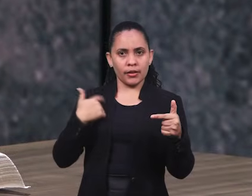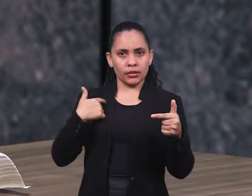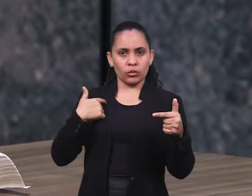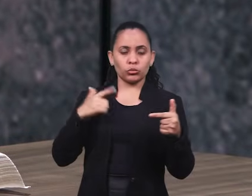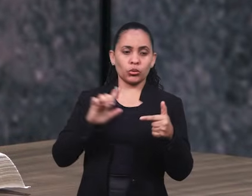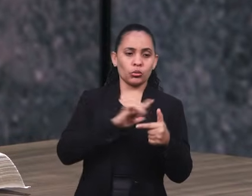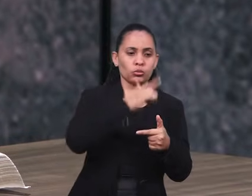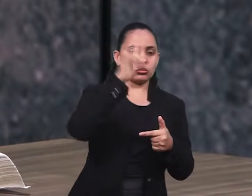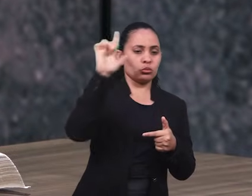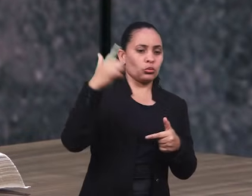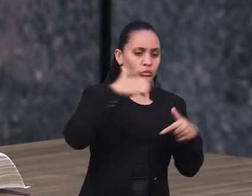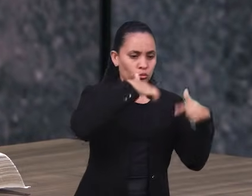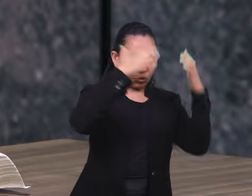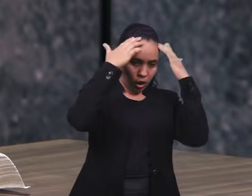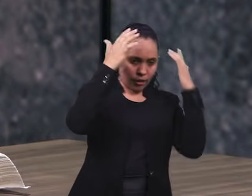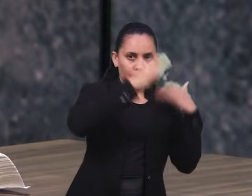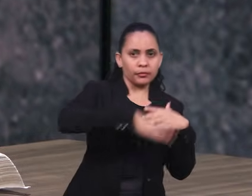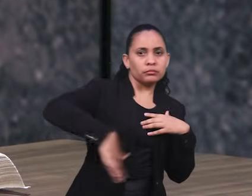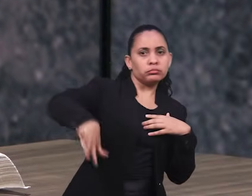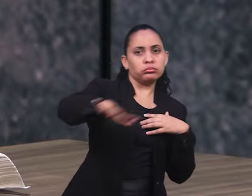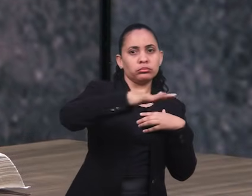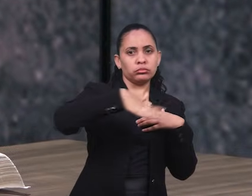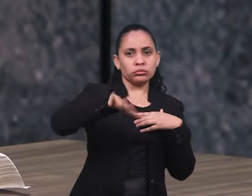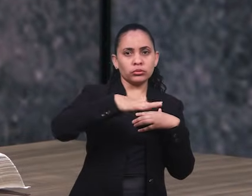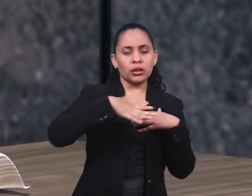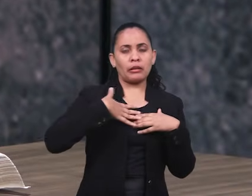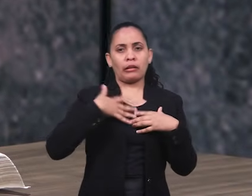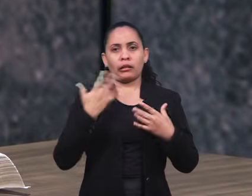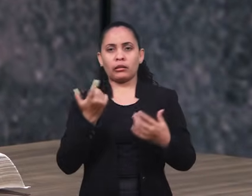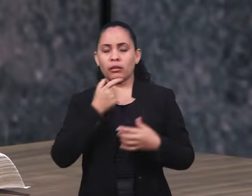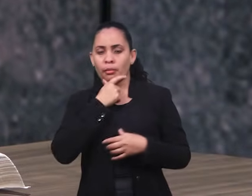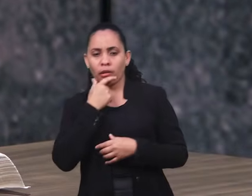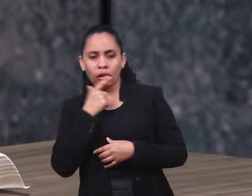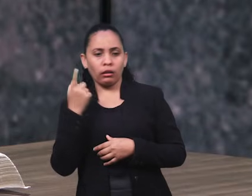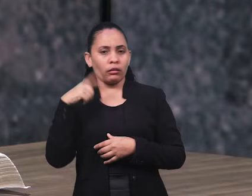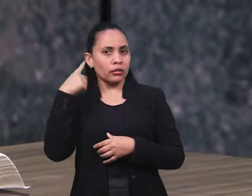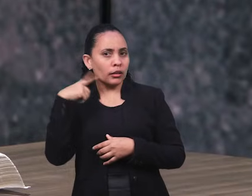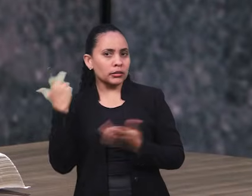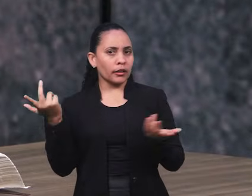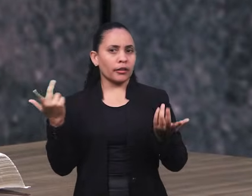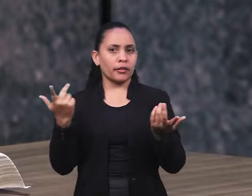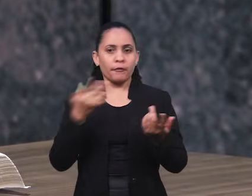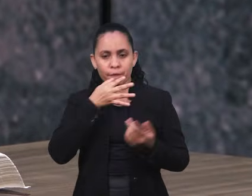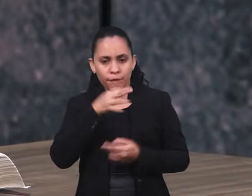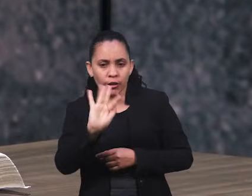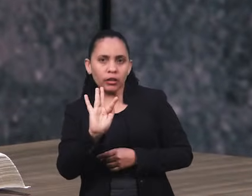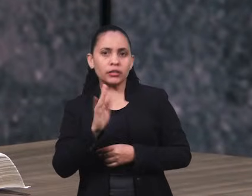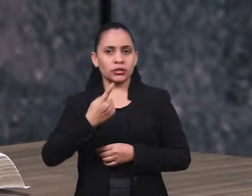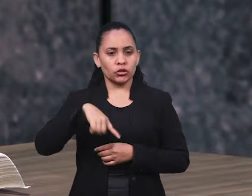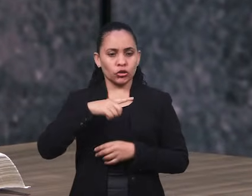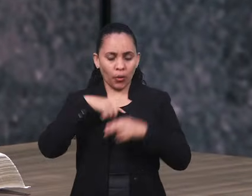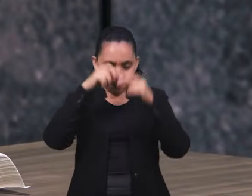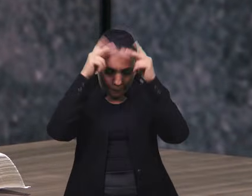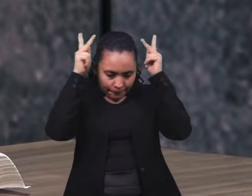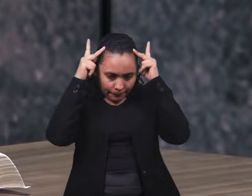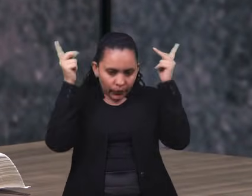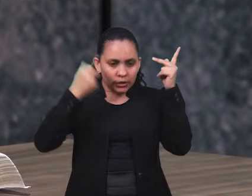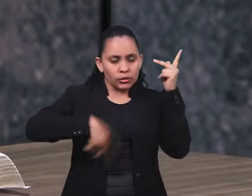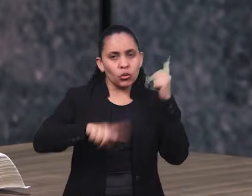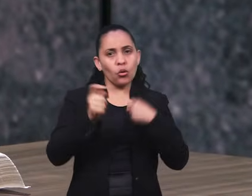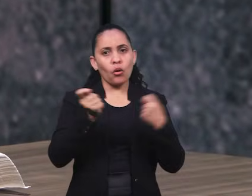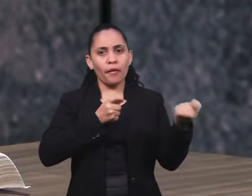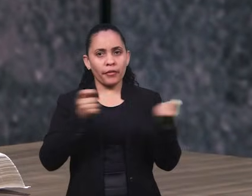mais limitado do que os reis das monarquias absolutistas como Espanha, Inglaterra, França. Havia os príncipes que